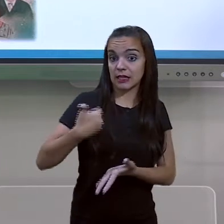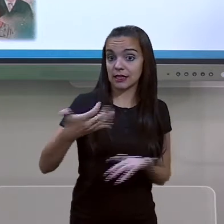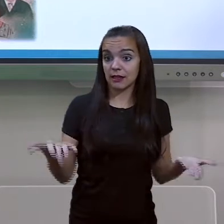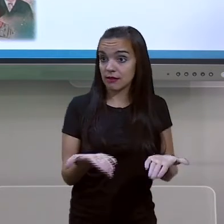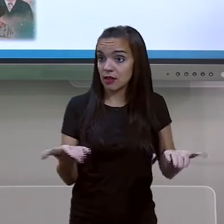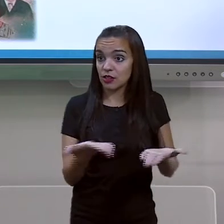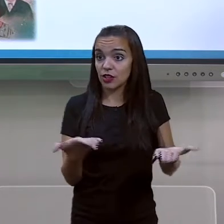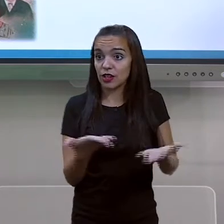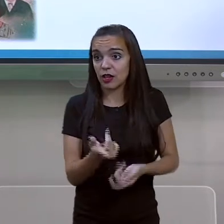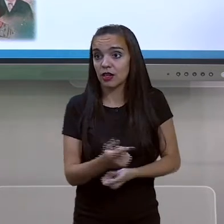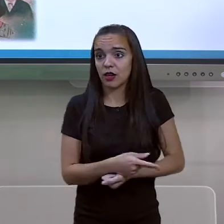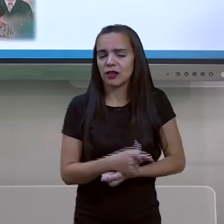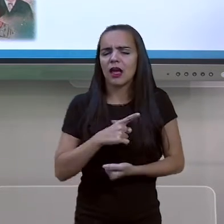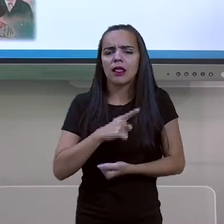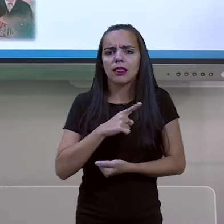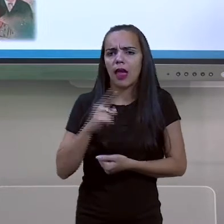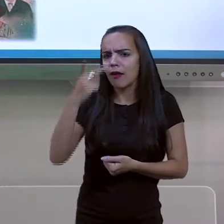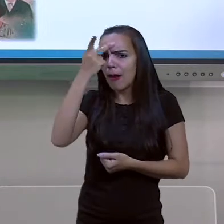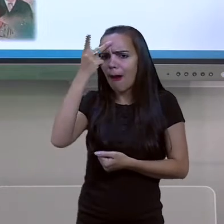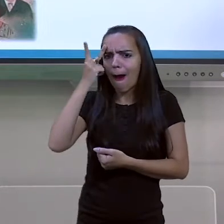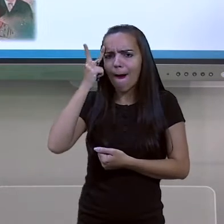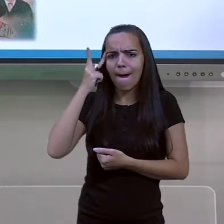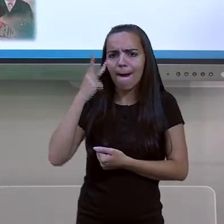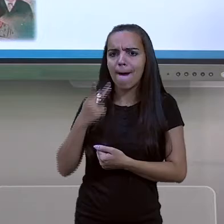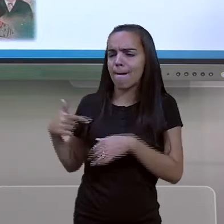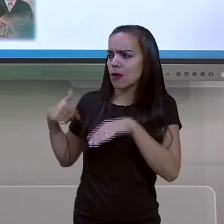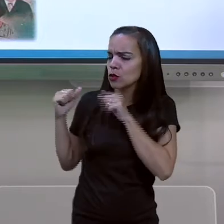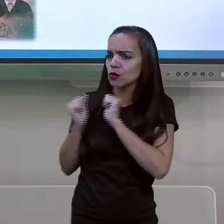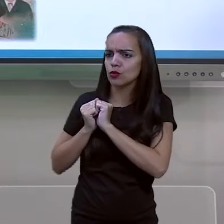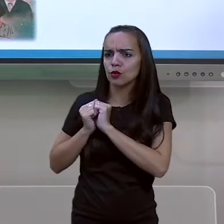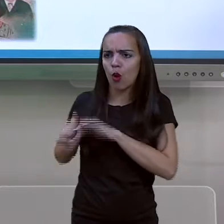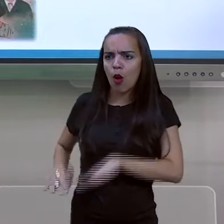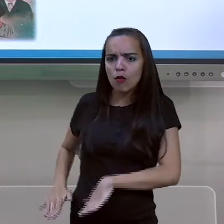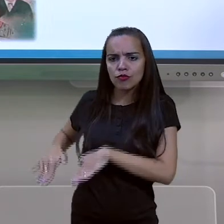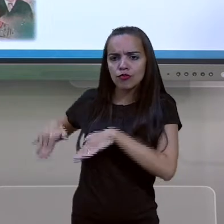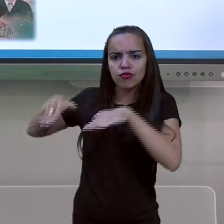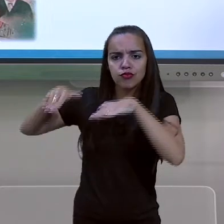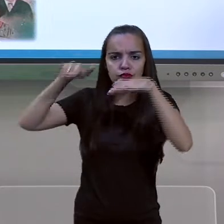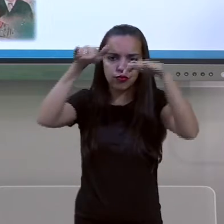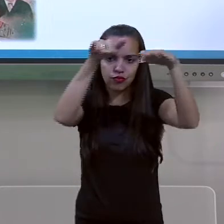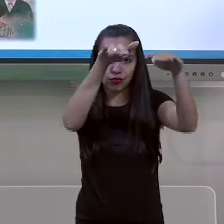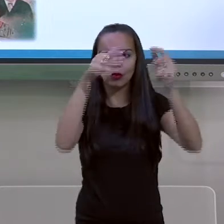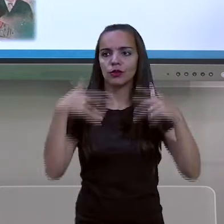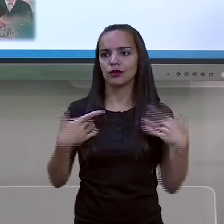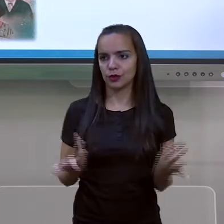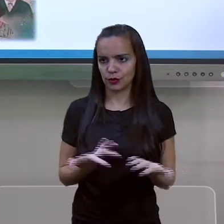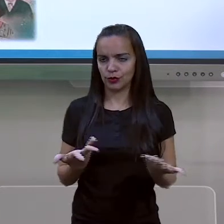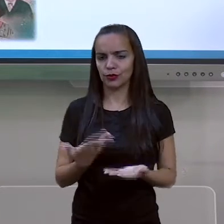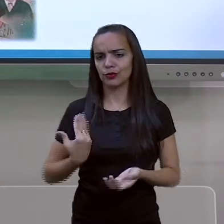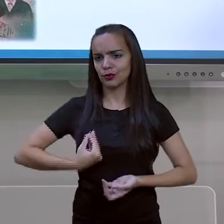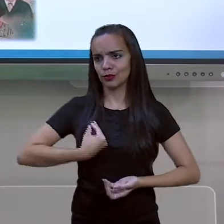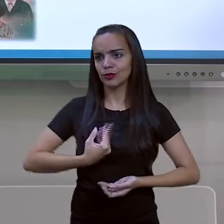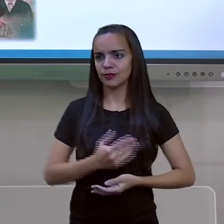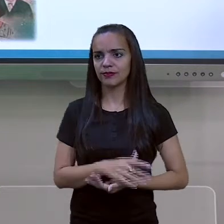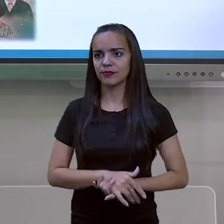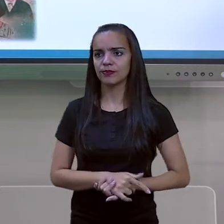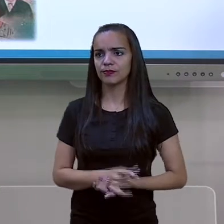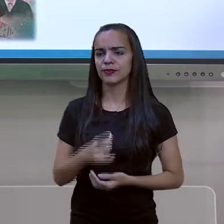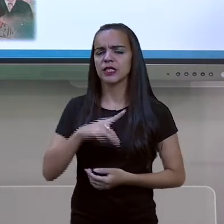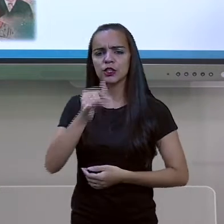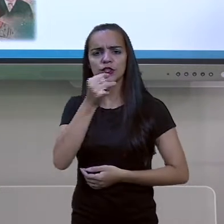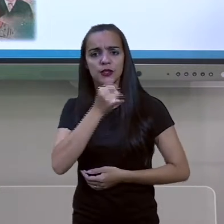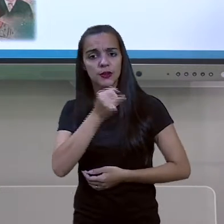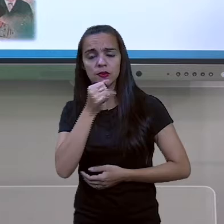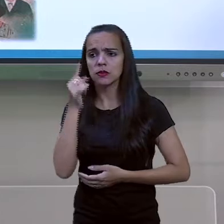tive uma rede de pessoas atrás de mim que contribuíram para eu ser quem eu sou hoje. Eu tive